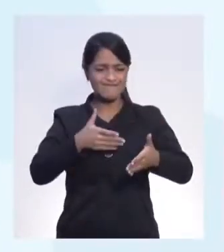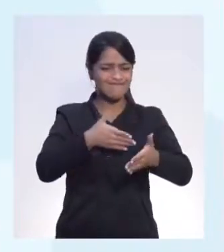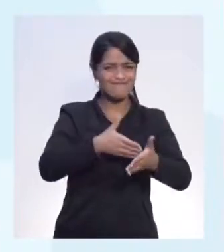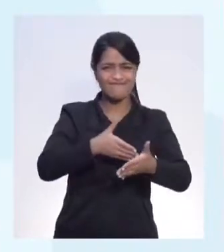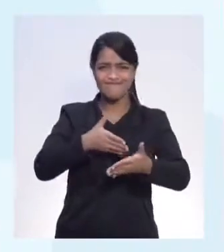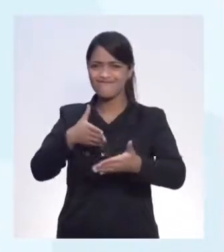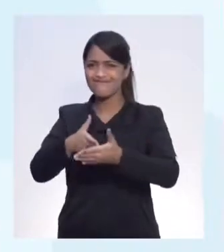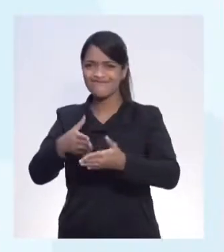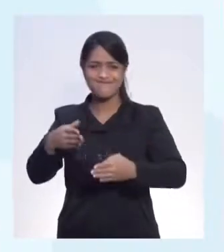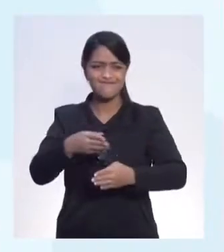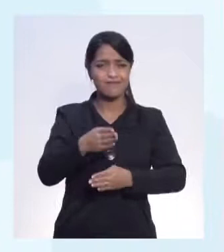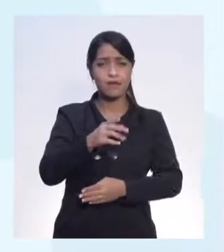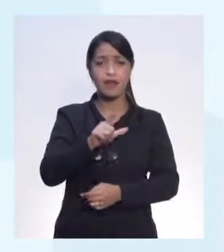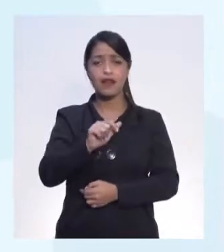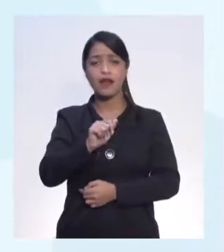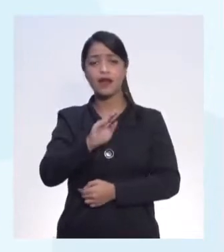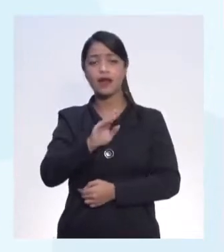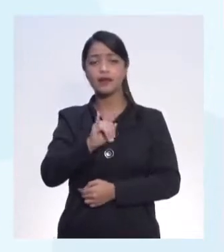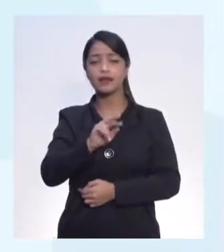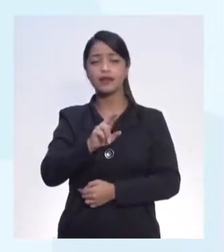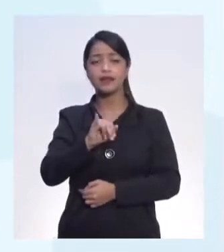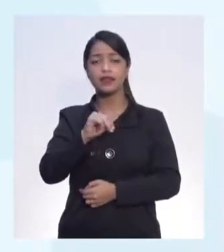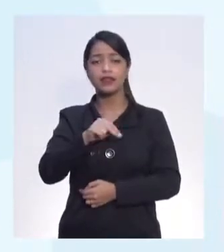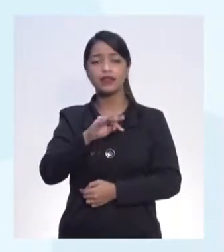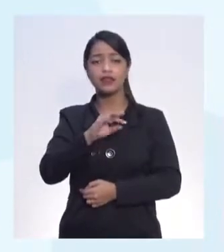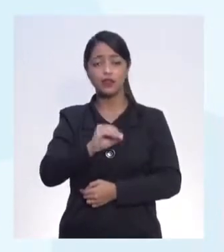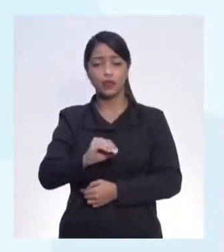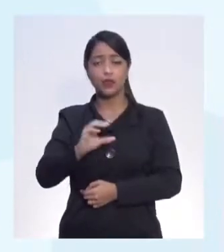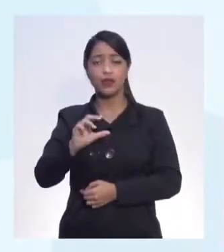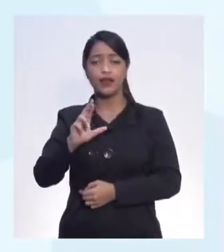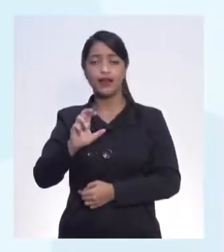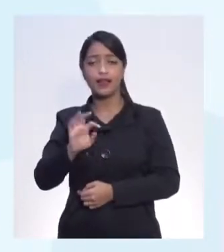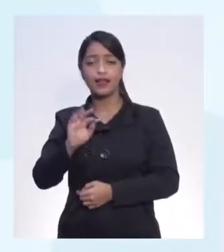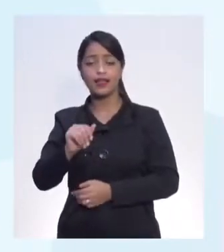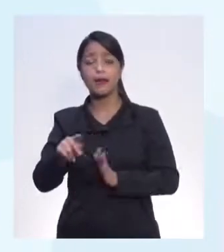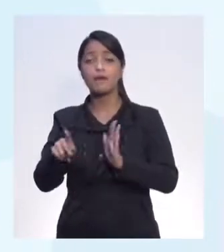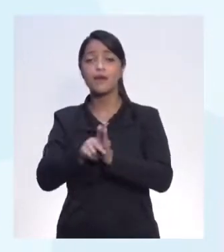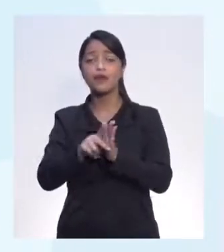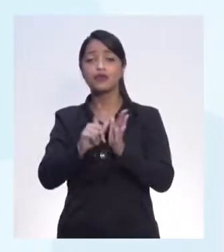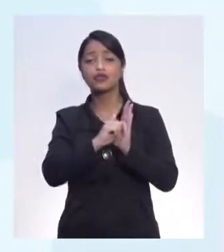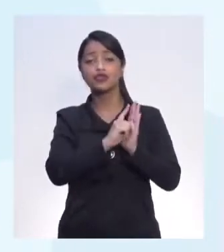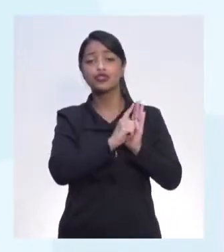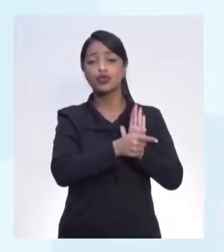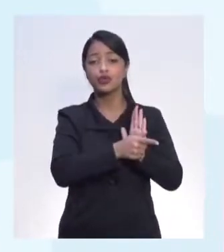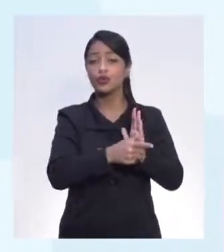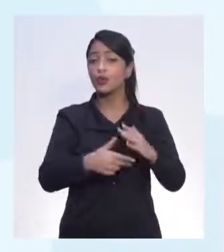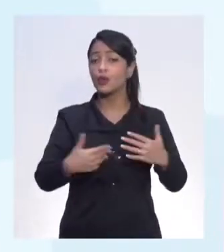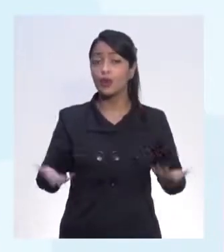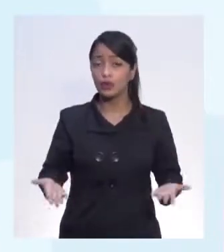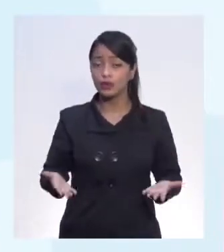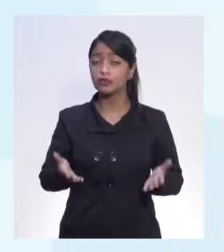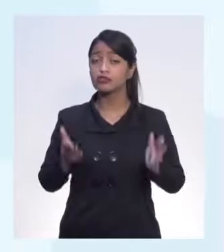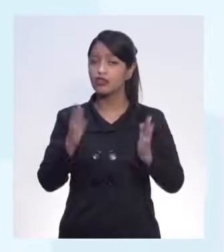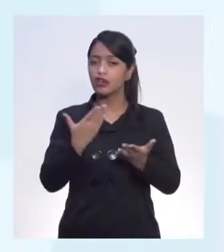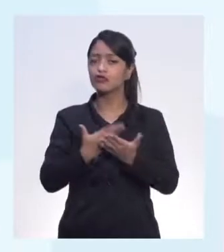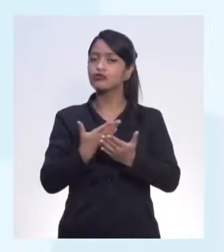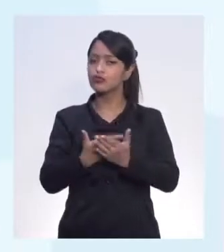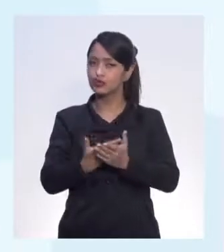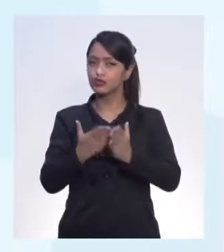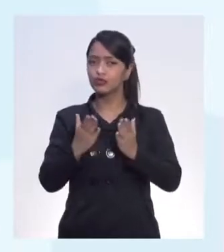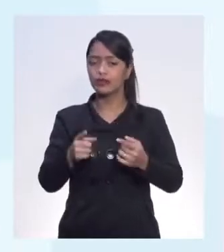a qual gênero textual? Aqui nós já estudamos todos estes daí, vocês do 8º ano. Então, vocês têm propriedade para responder.